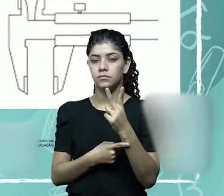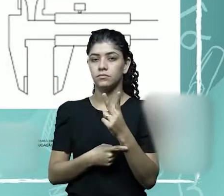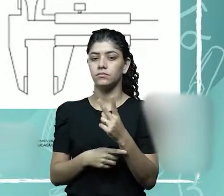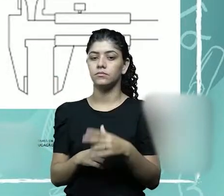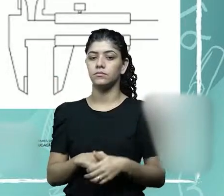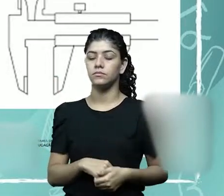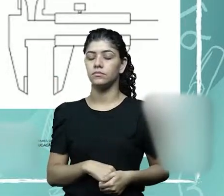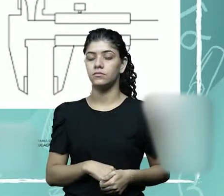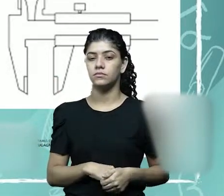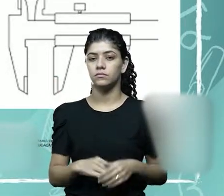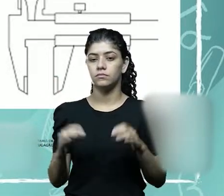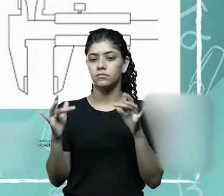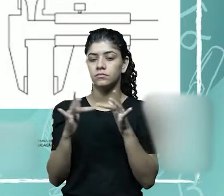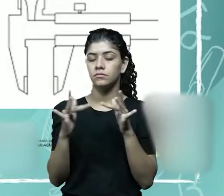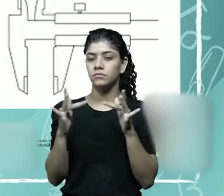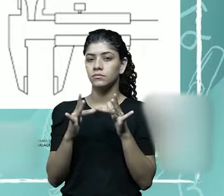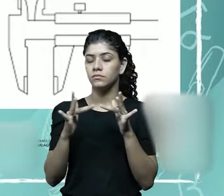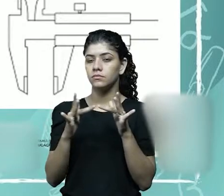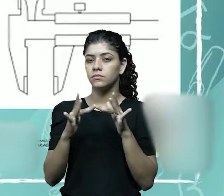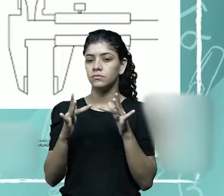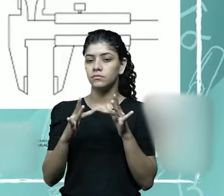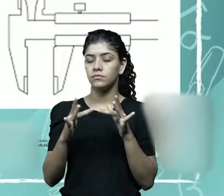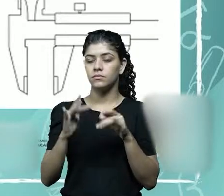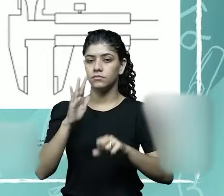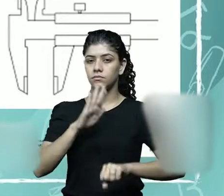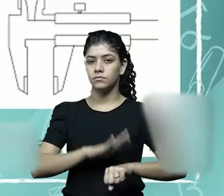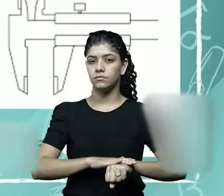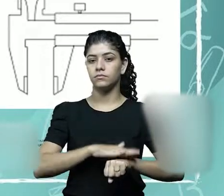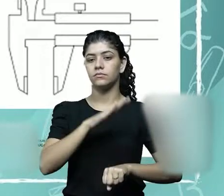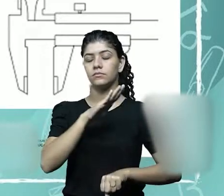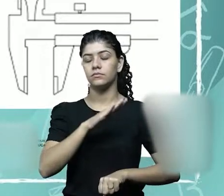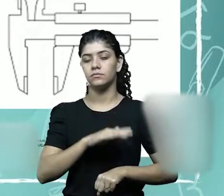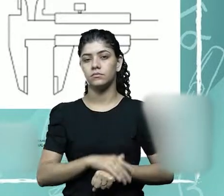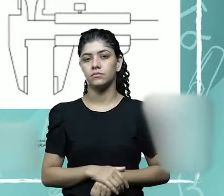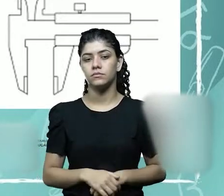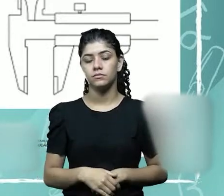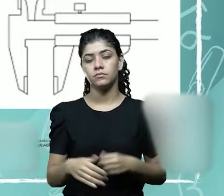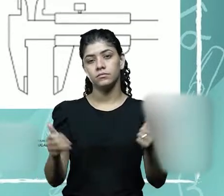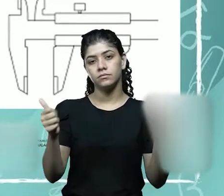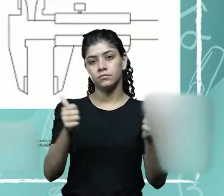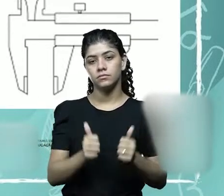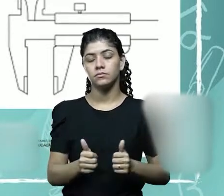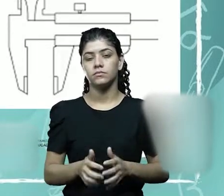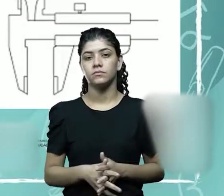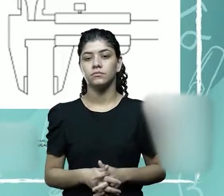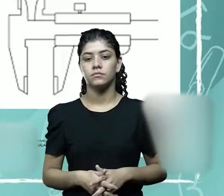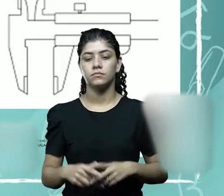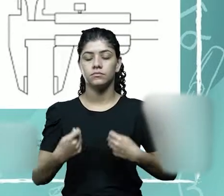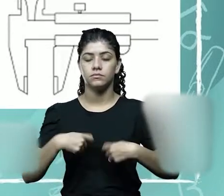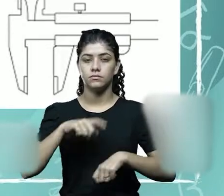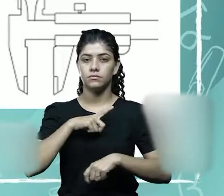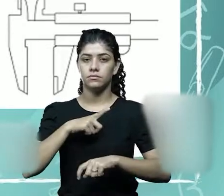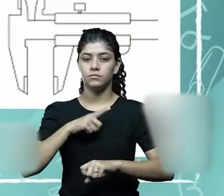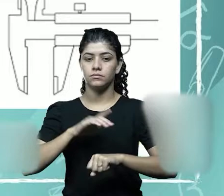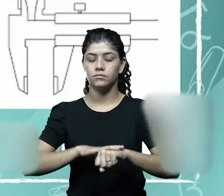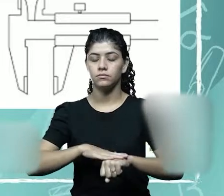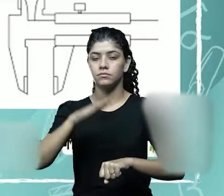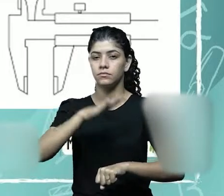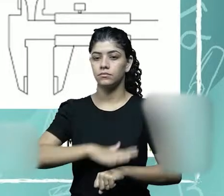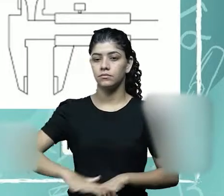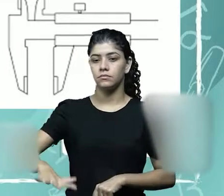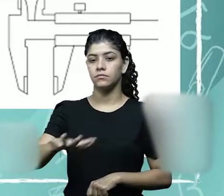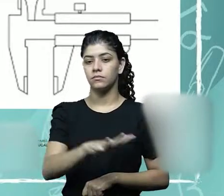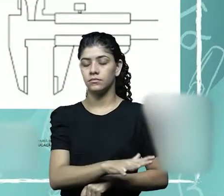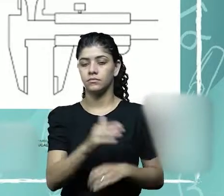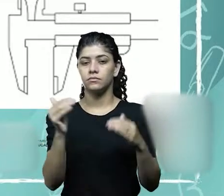em maior contato possível com o paquímetro e o que se quer medir. Tem que ter a maior área